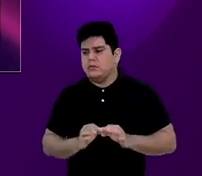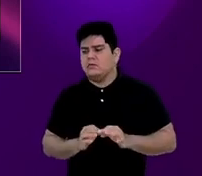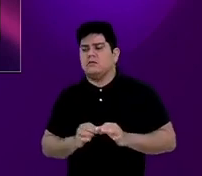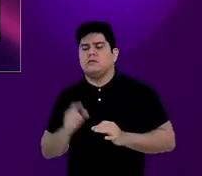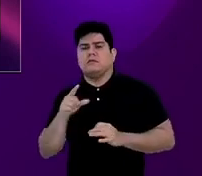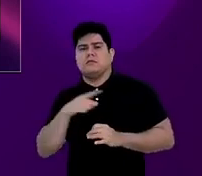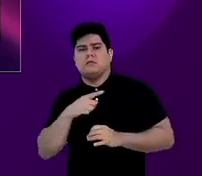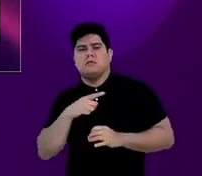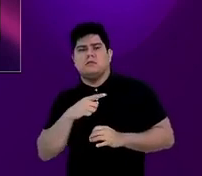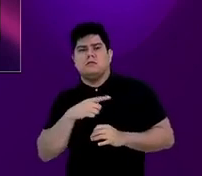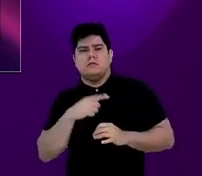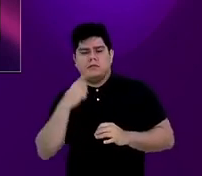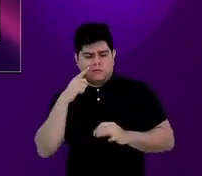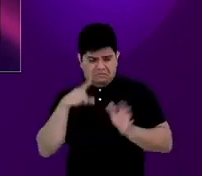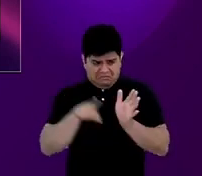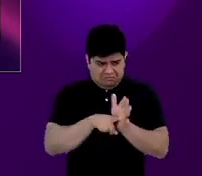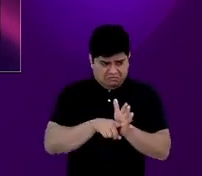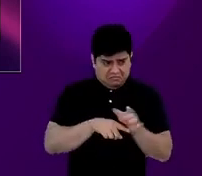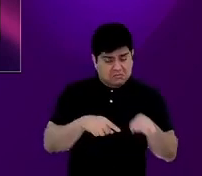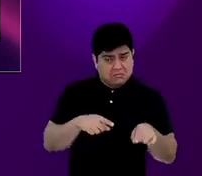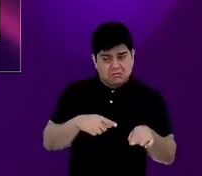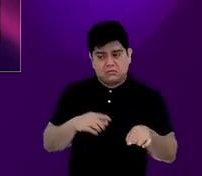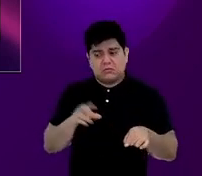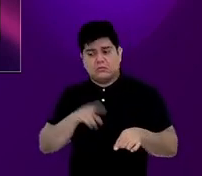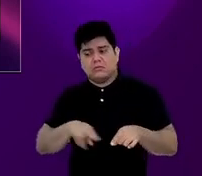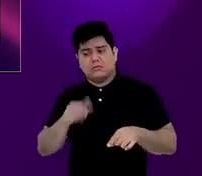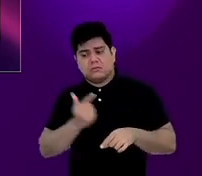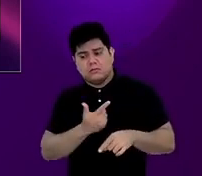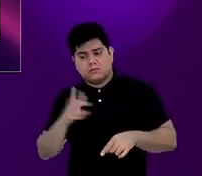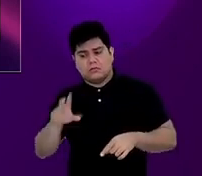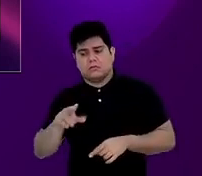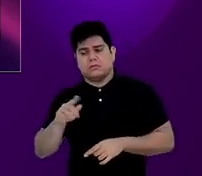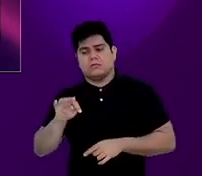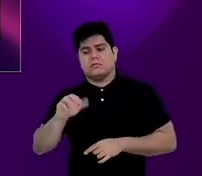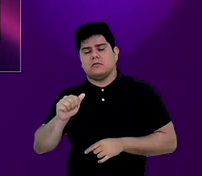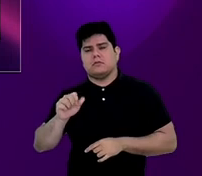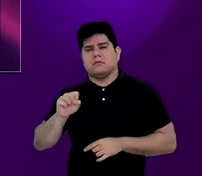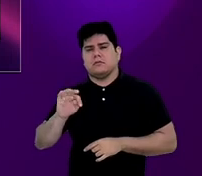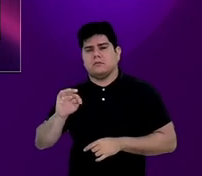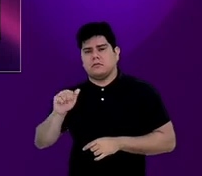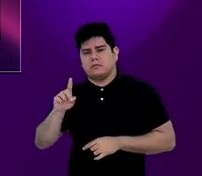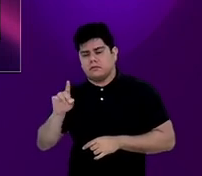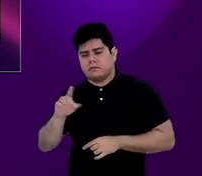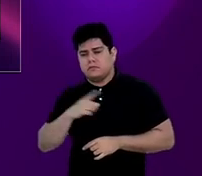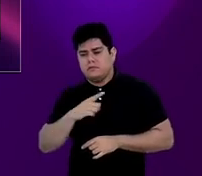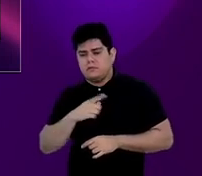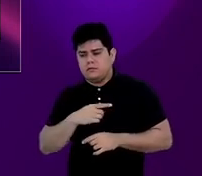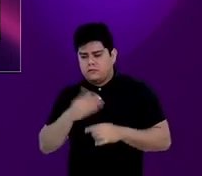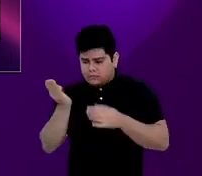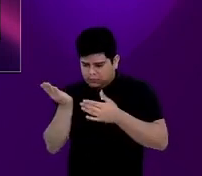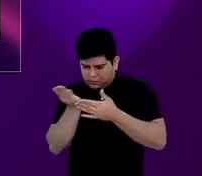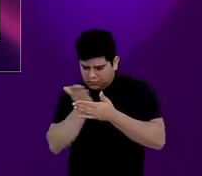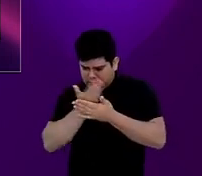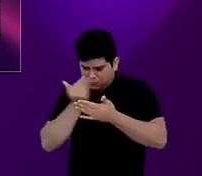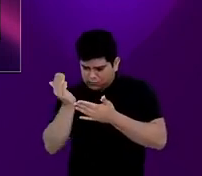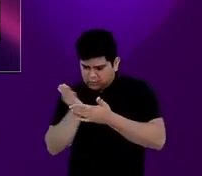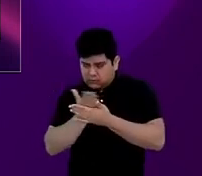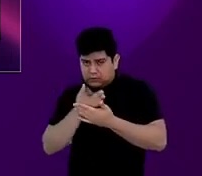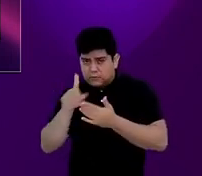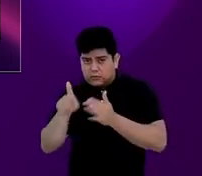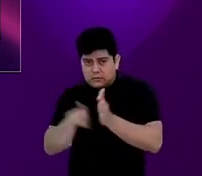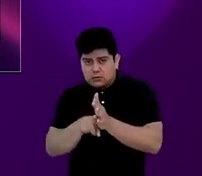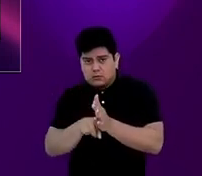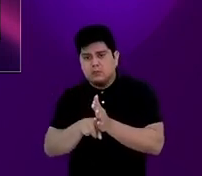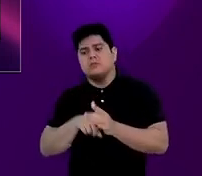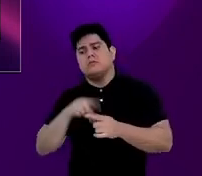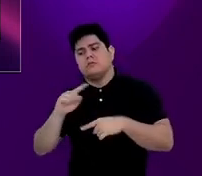hematoxilina e eosina está negativo, ele faz o ultra-staging, que a gente chama de ultra-staging, quer dizer, ele faz cortes finos do linfonodo, e ele estando negativo ainda, ele